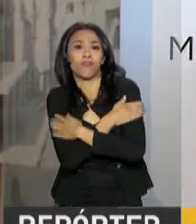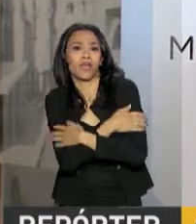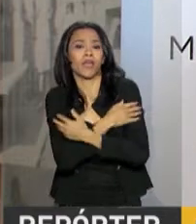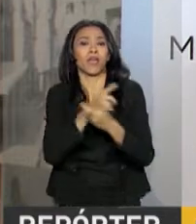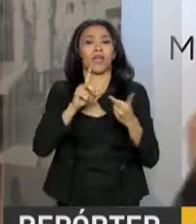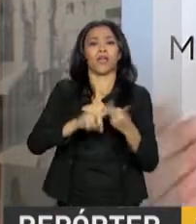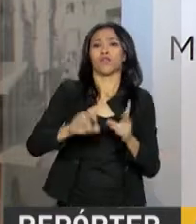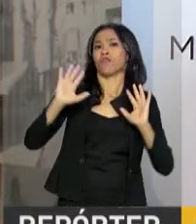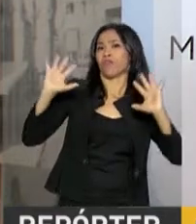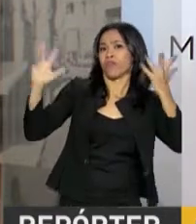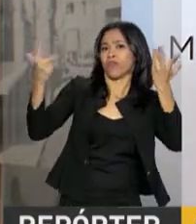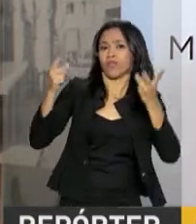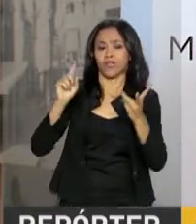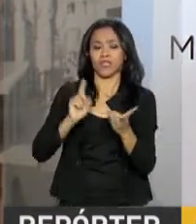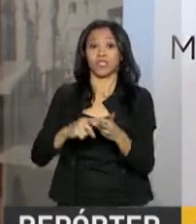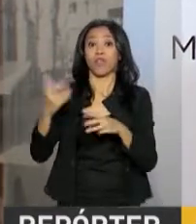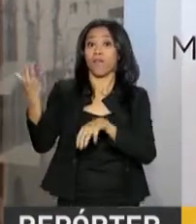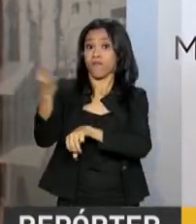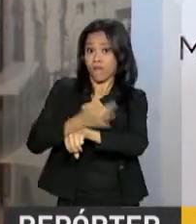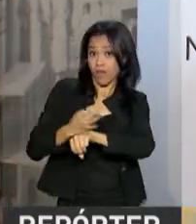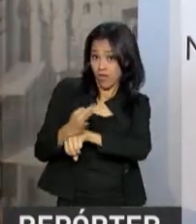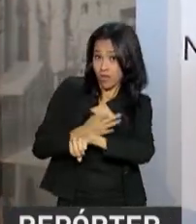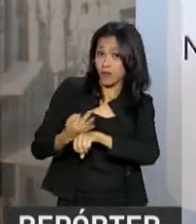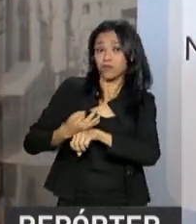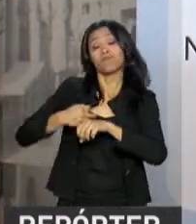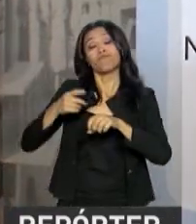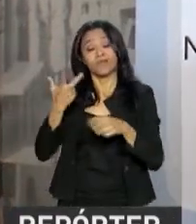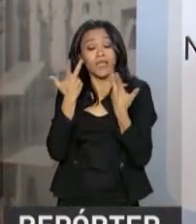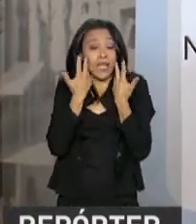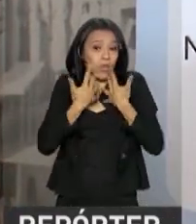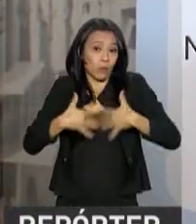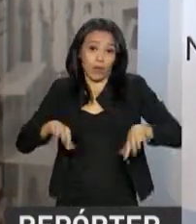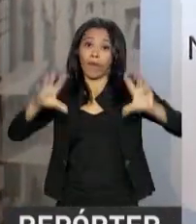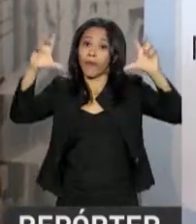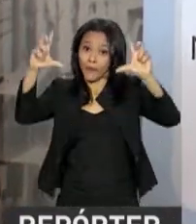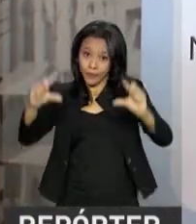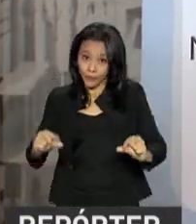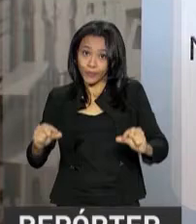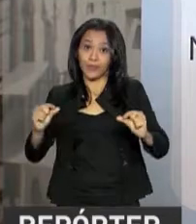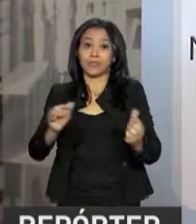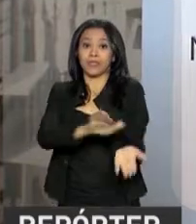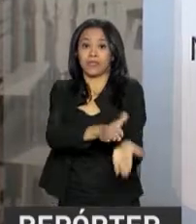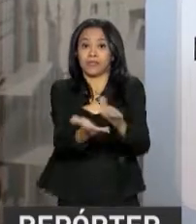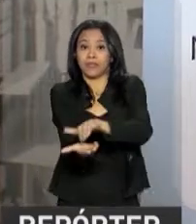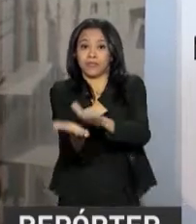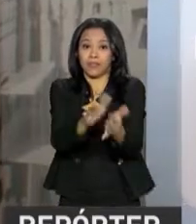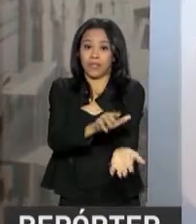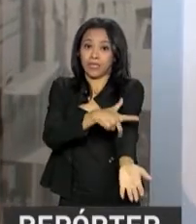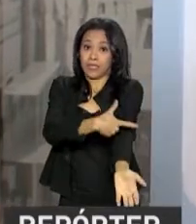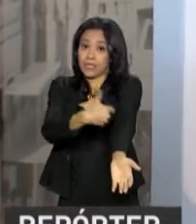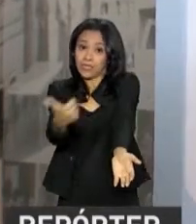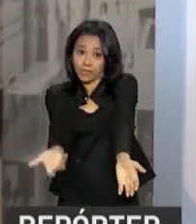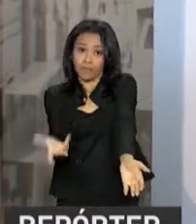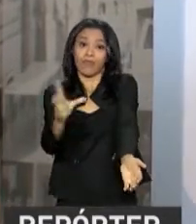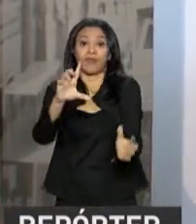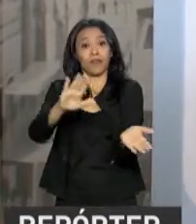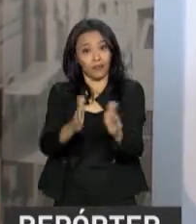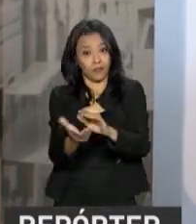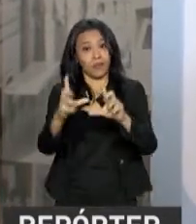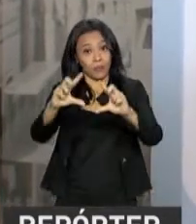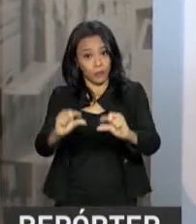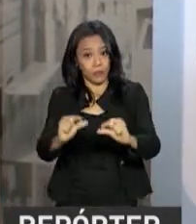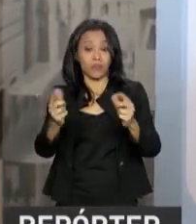festas você tem uma redução natural é que ocorre todos os anos e é por essa razão que a campanha dessa data para